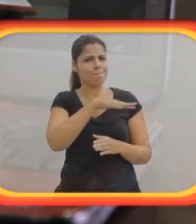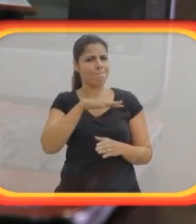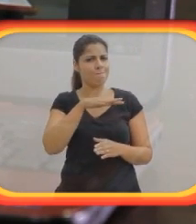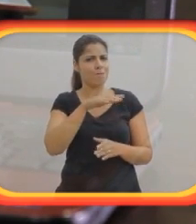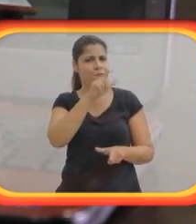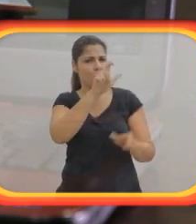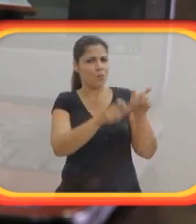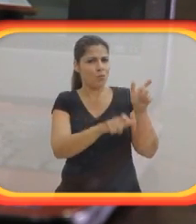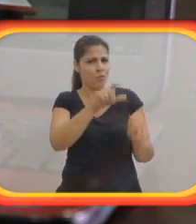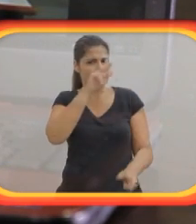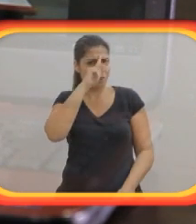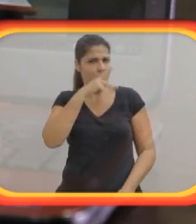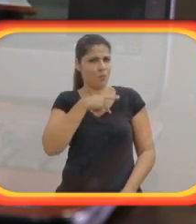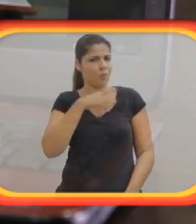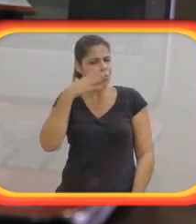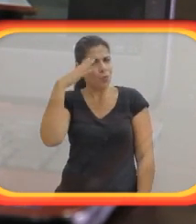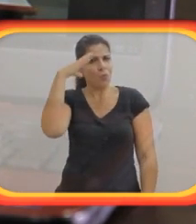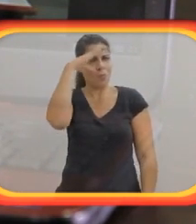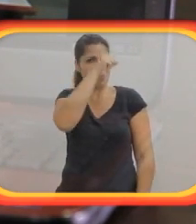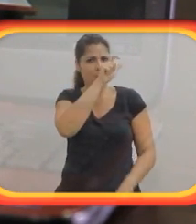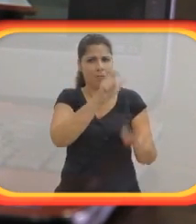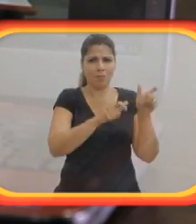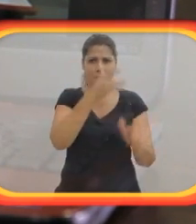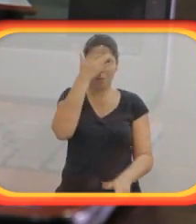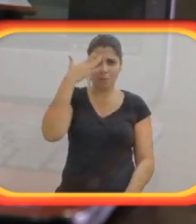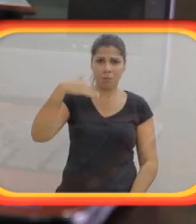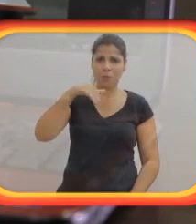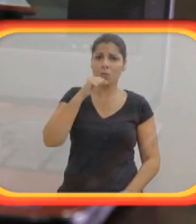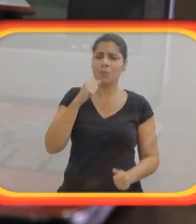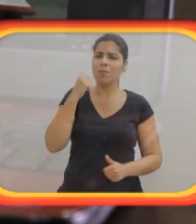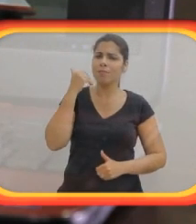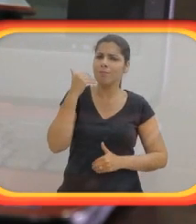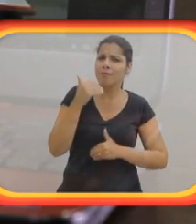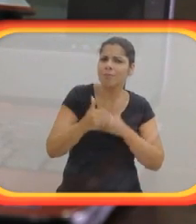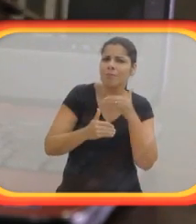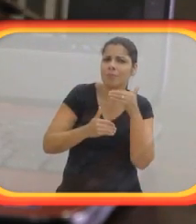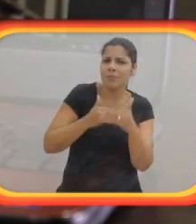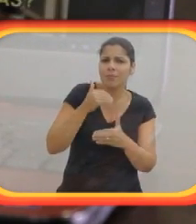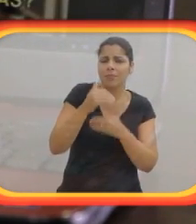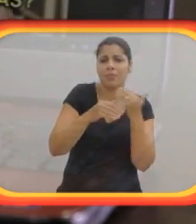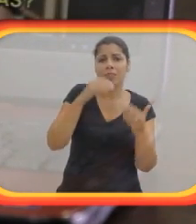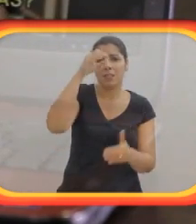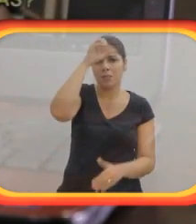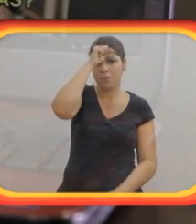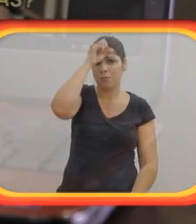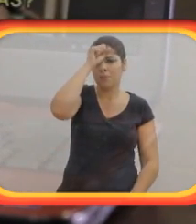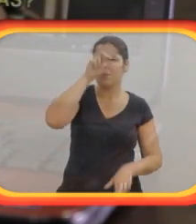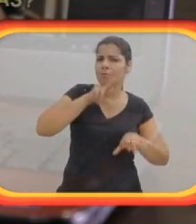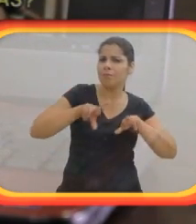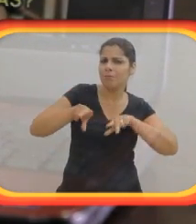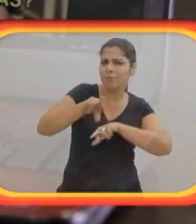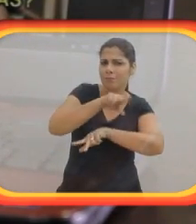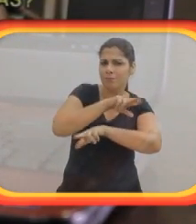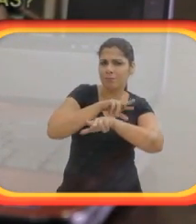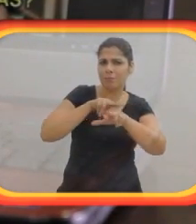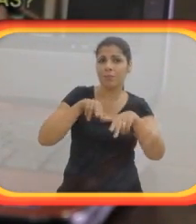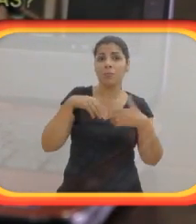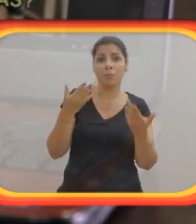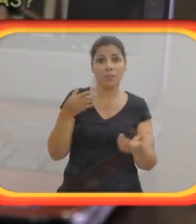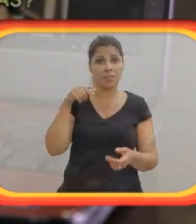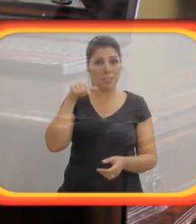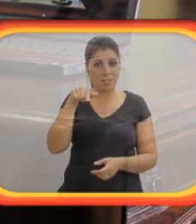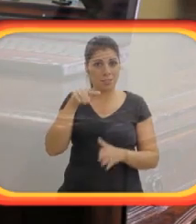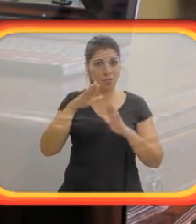com uma visão, né, desses sujeitos, uma compreensão de que essas pessoas podem ter um processo de